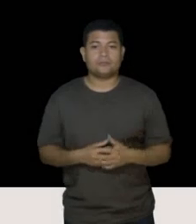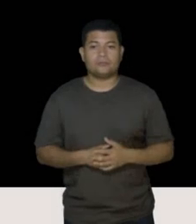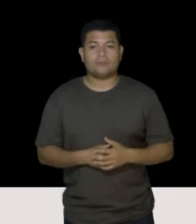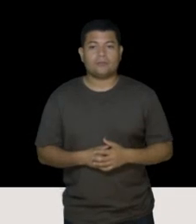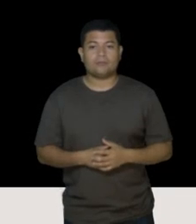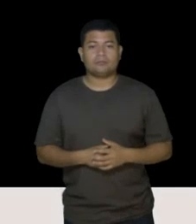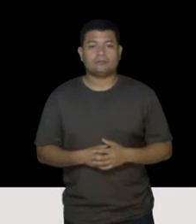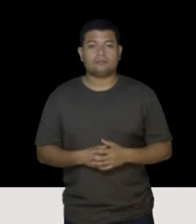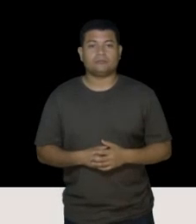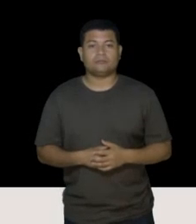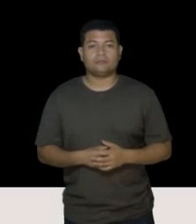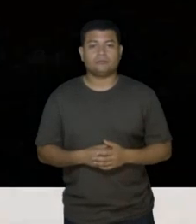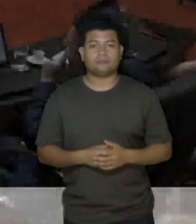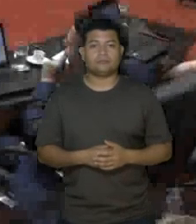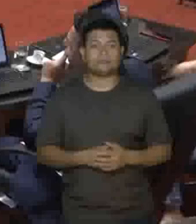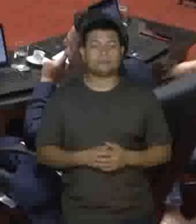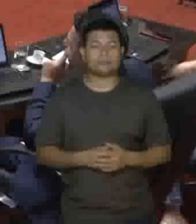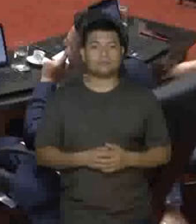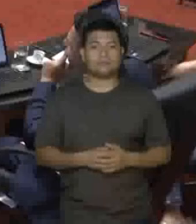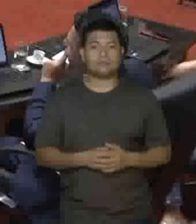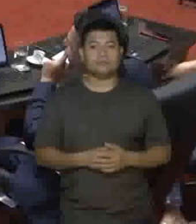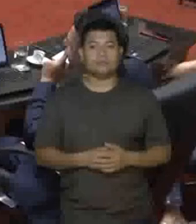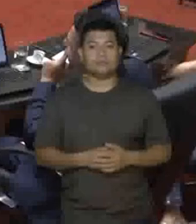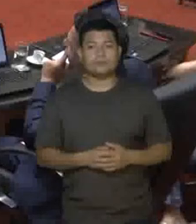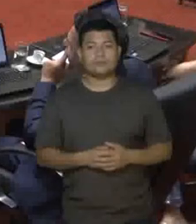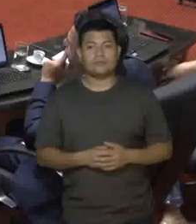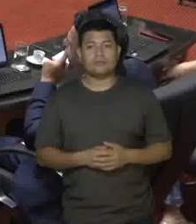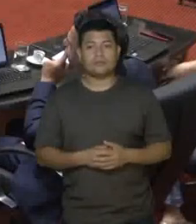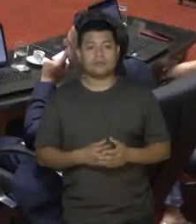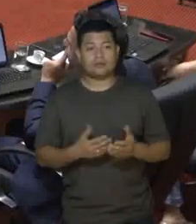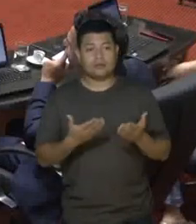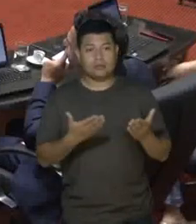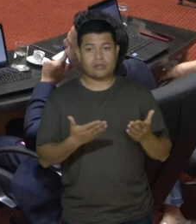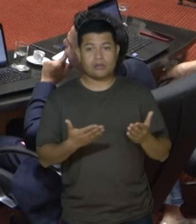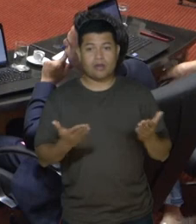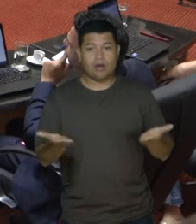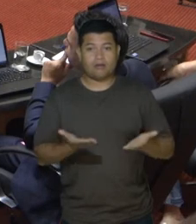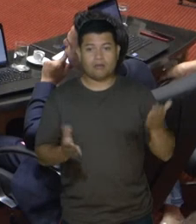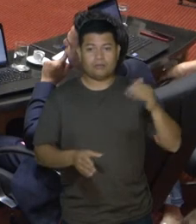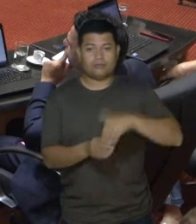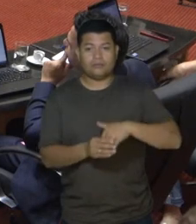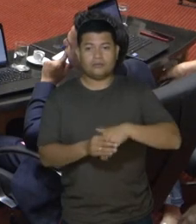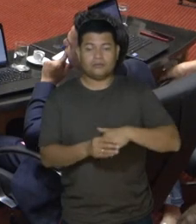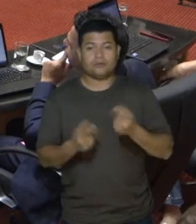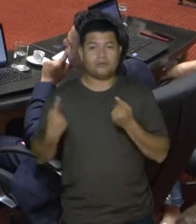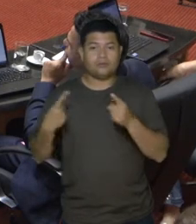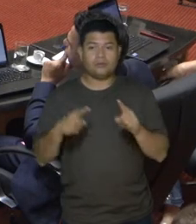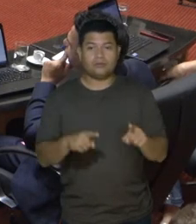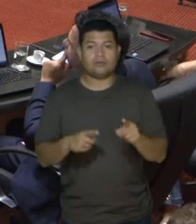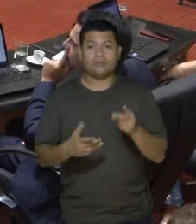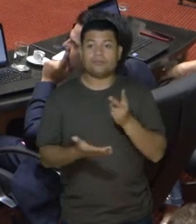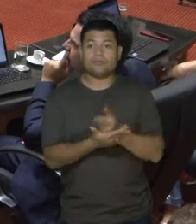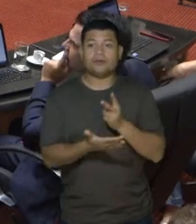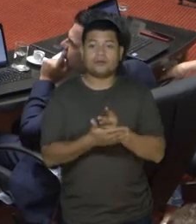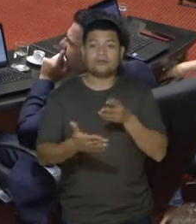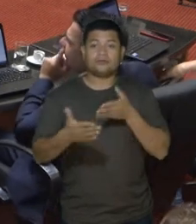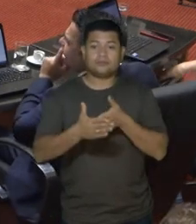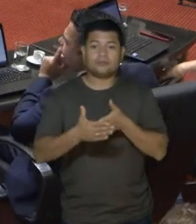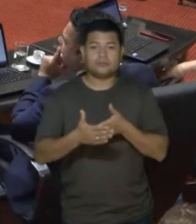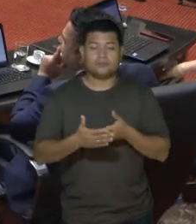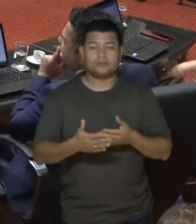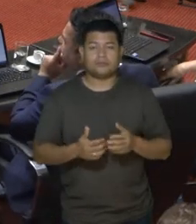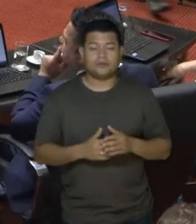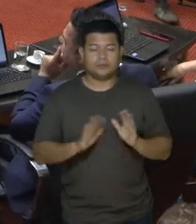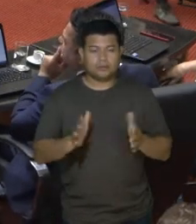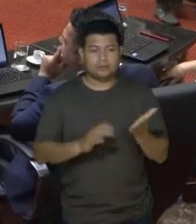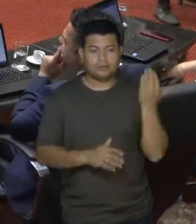Presidente, teve alguns problemas no projeto, não tem problema nenhum para votar contra. Derrubar, para manter o veto. Manter o